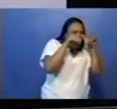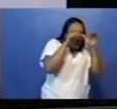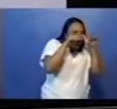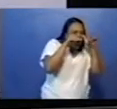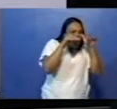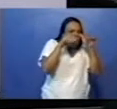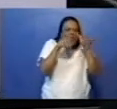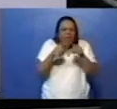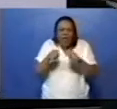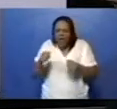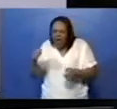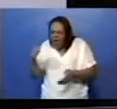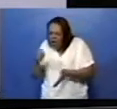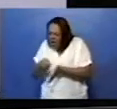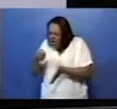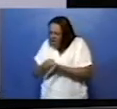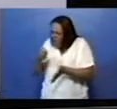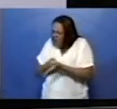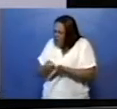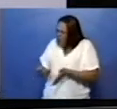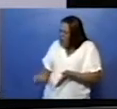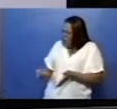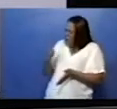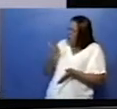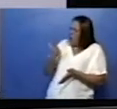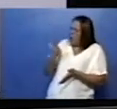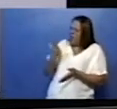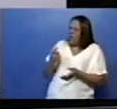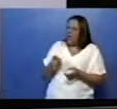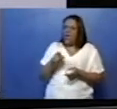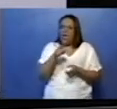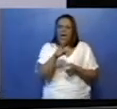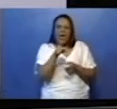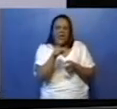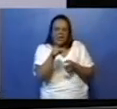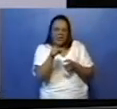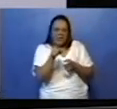exigências esquisitas. Então, eu tenho aqui, nesse sintagma,